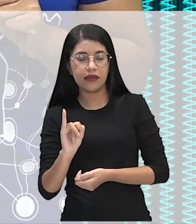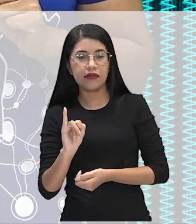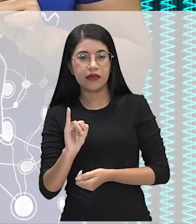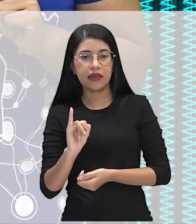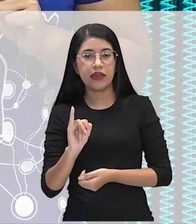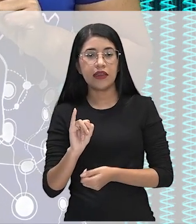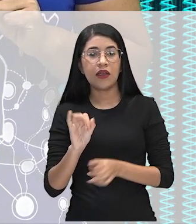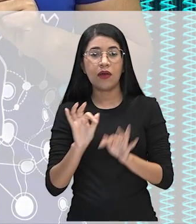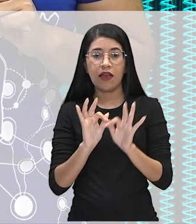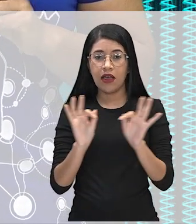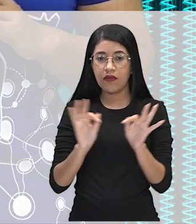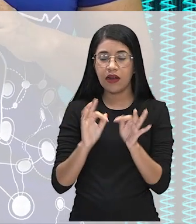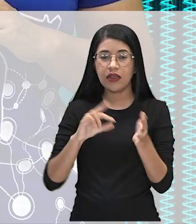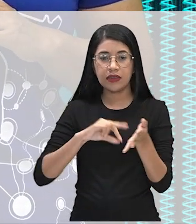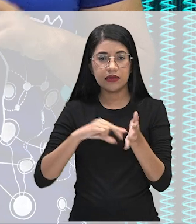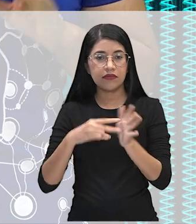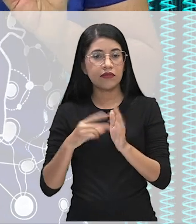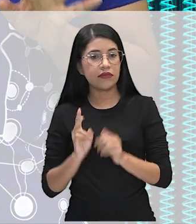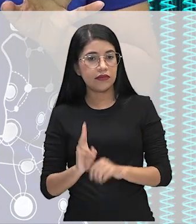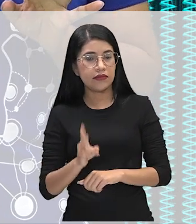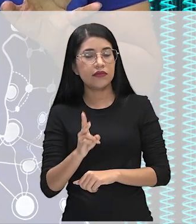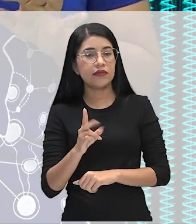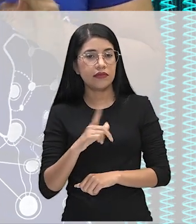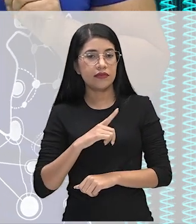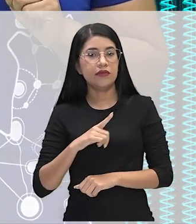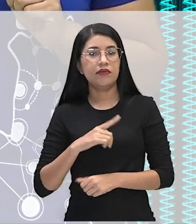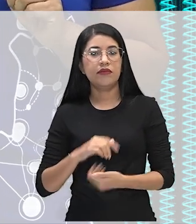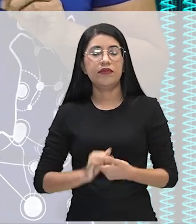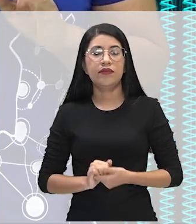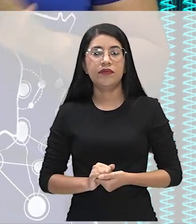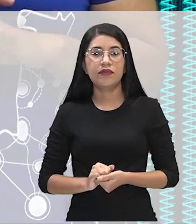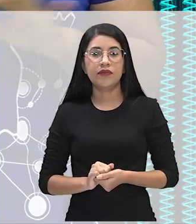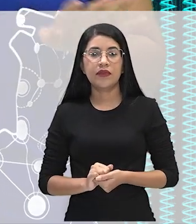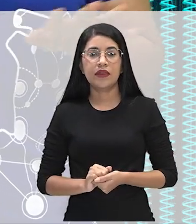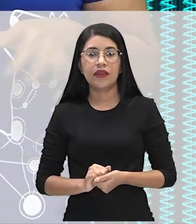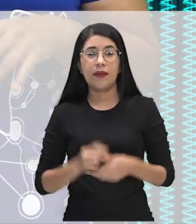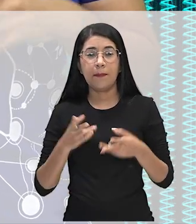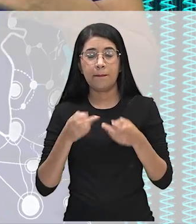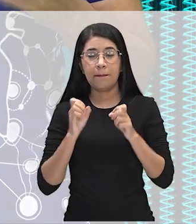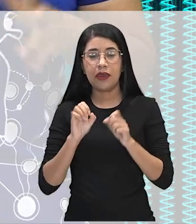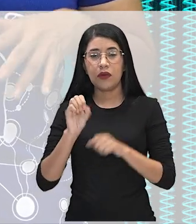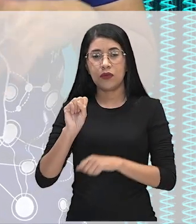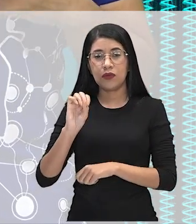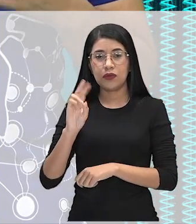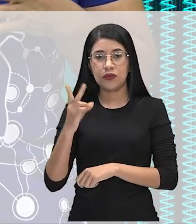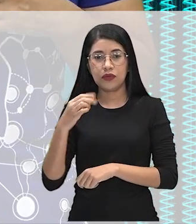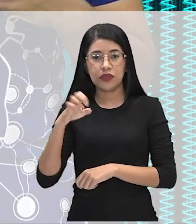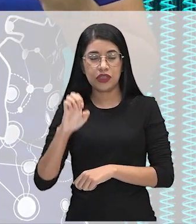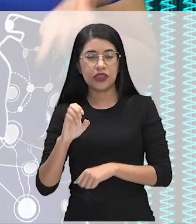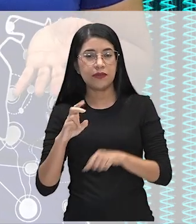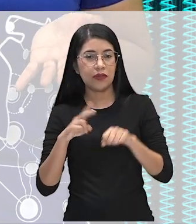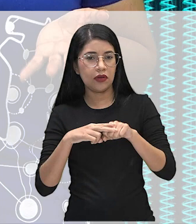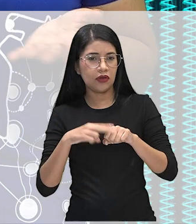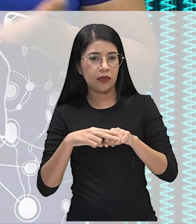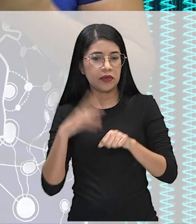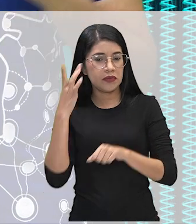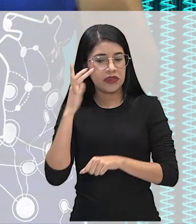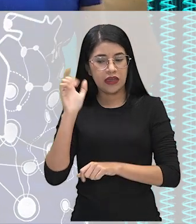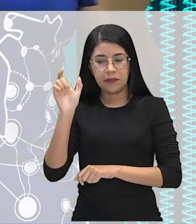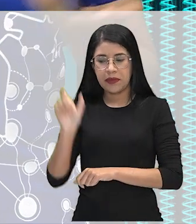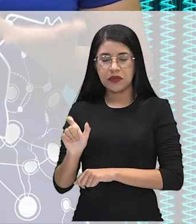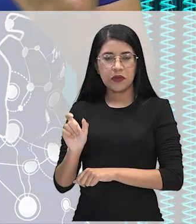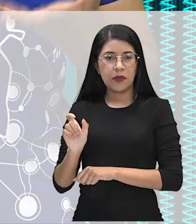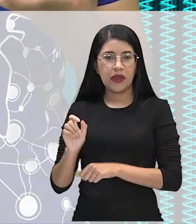oração não perderia o sentido. Vejam que she é ela, o pronome, eu não sei quem é ela, não defini, é